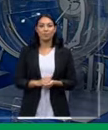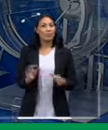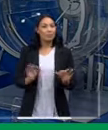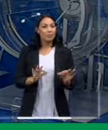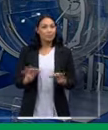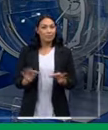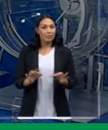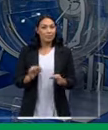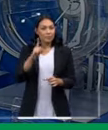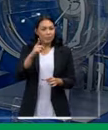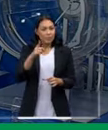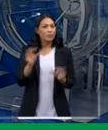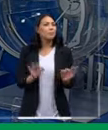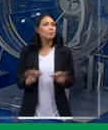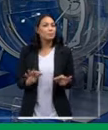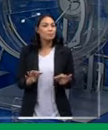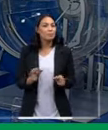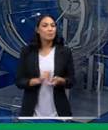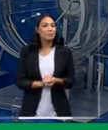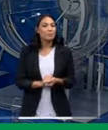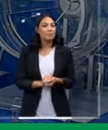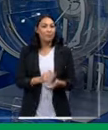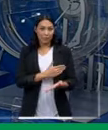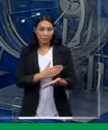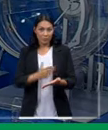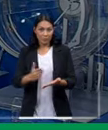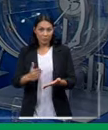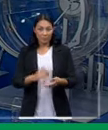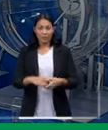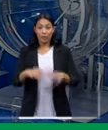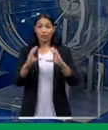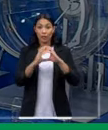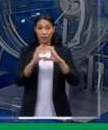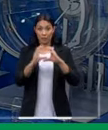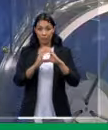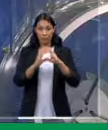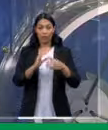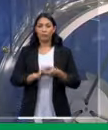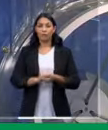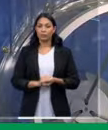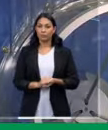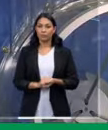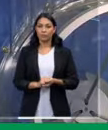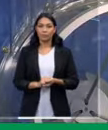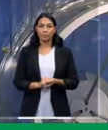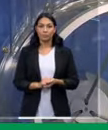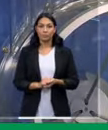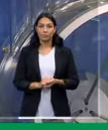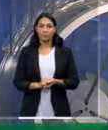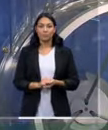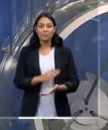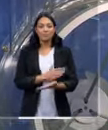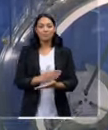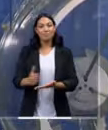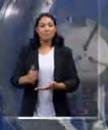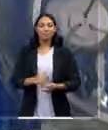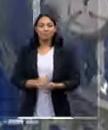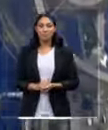tudo pronto, você está preparado? Vamos começar. As bolas estão posicionadas. Valendo!